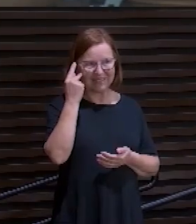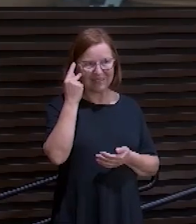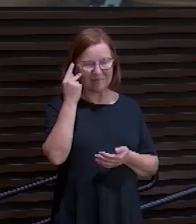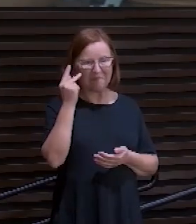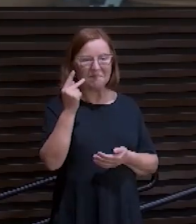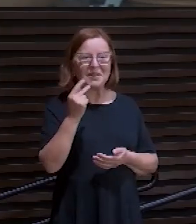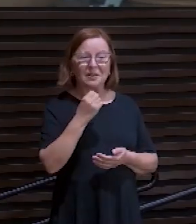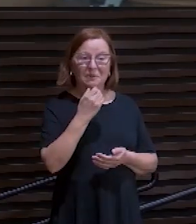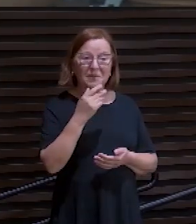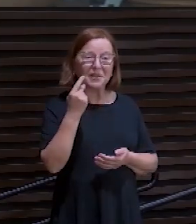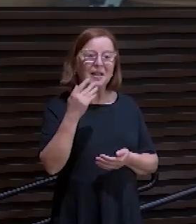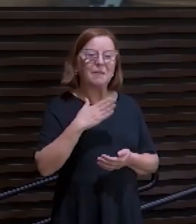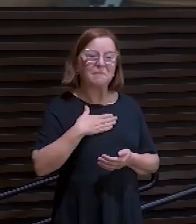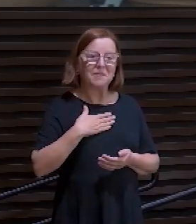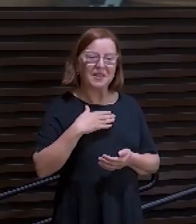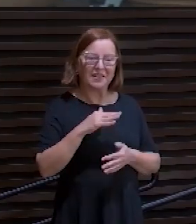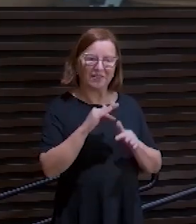compreenda.